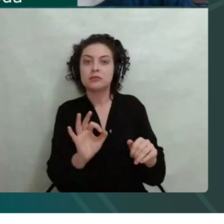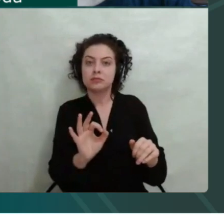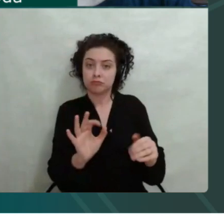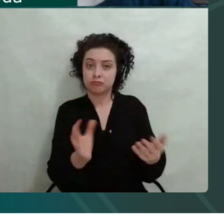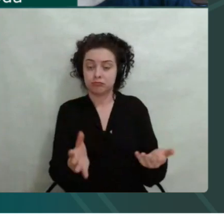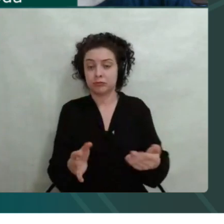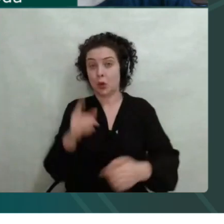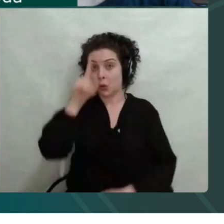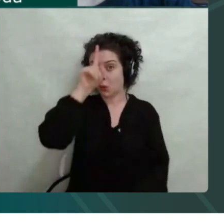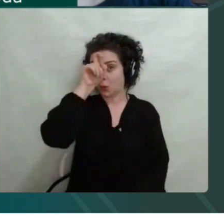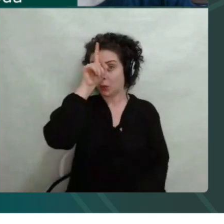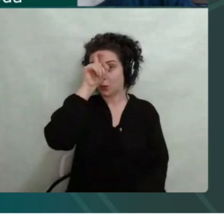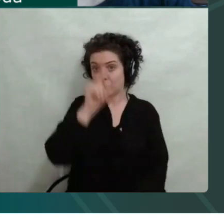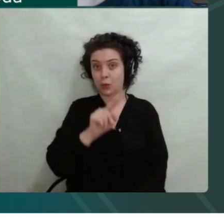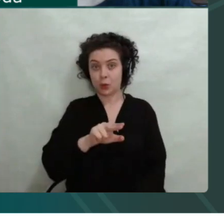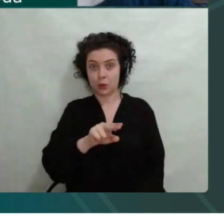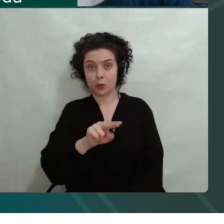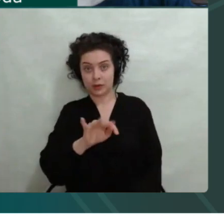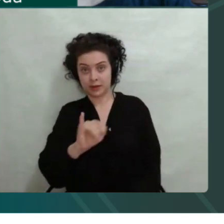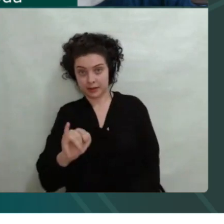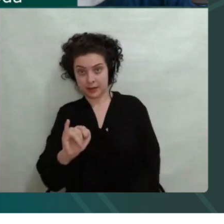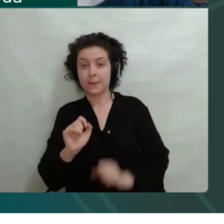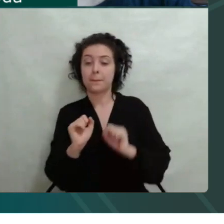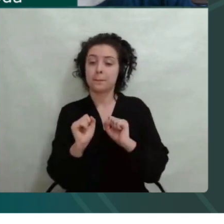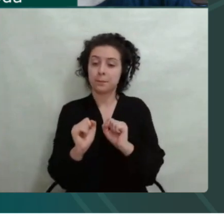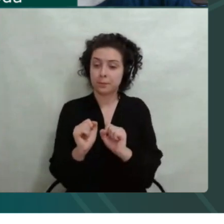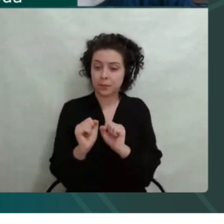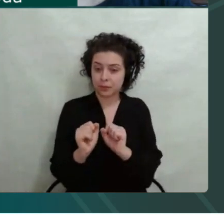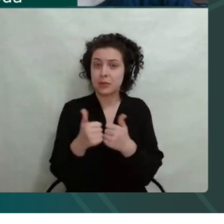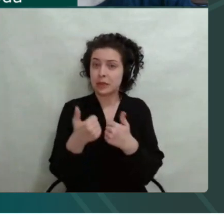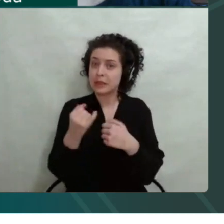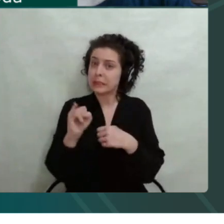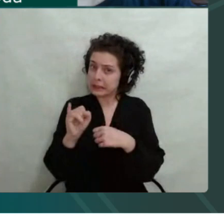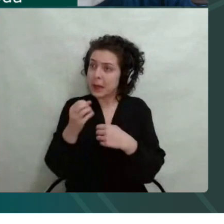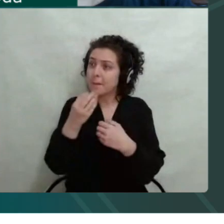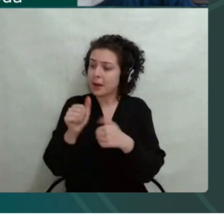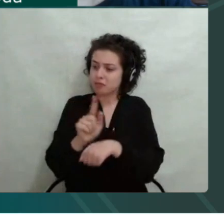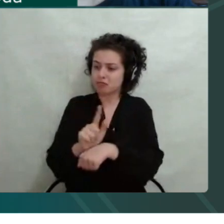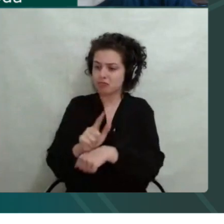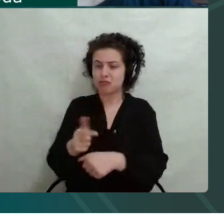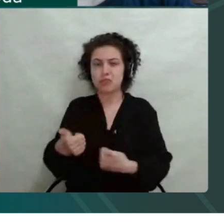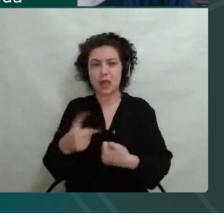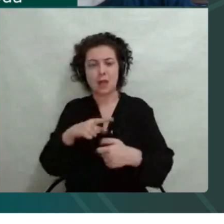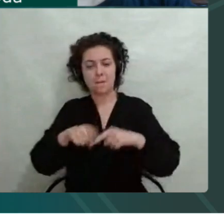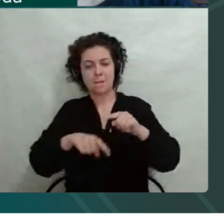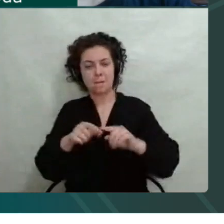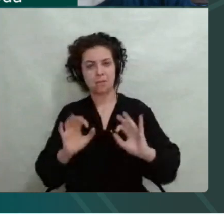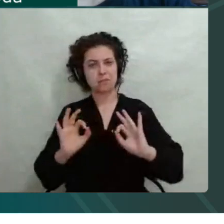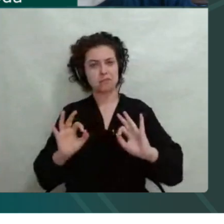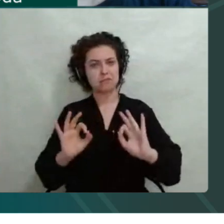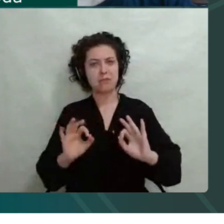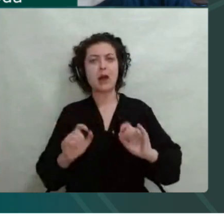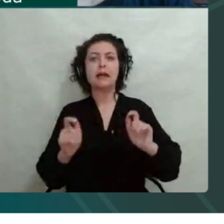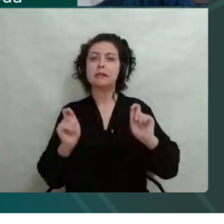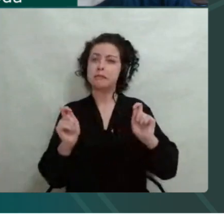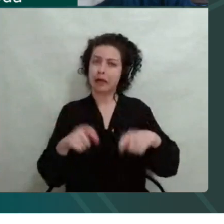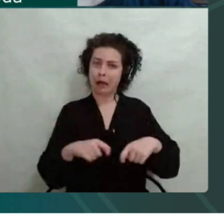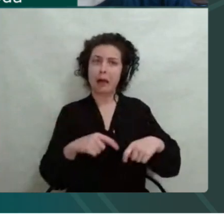a UTI, pode sim, se ela é bem organizada, se ela é bem equipada, reduzir a letalidade. Mas